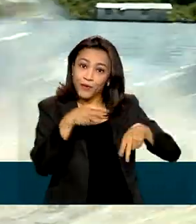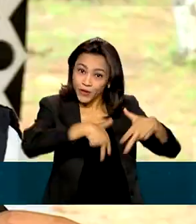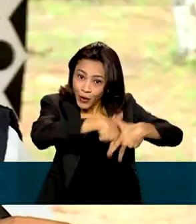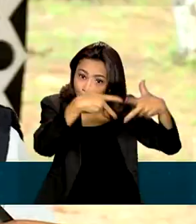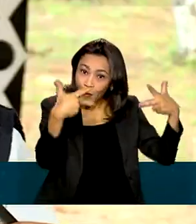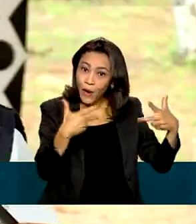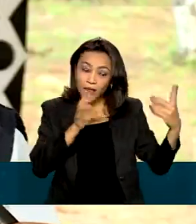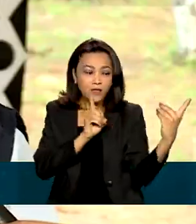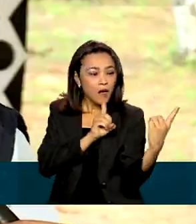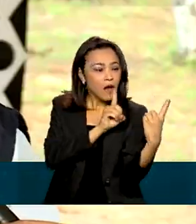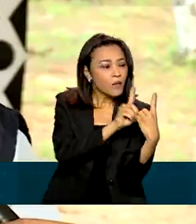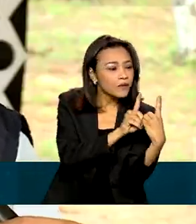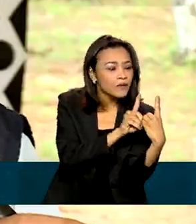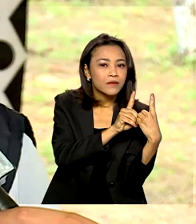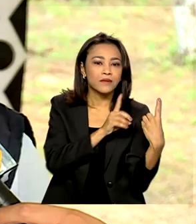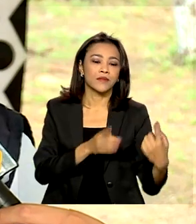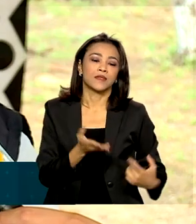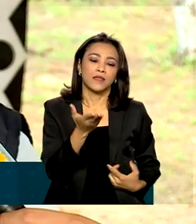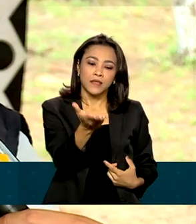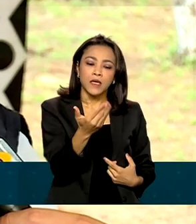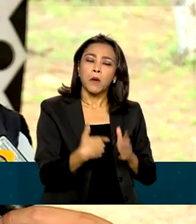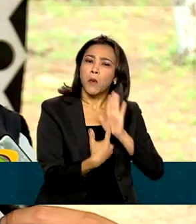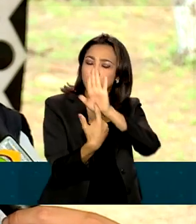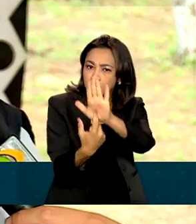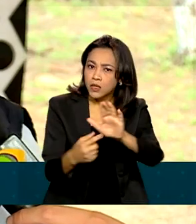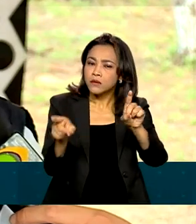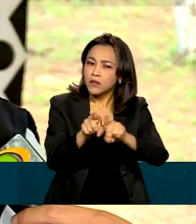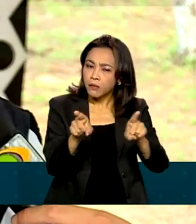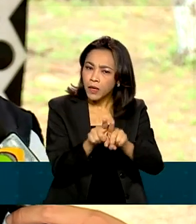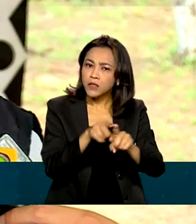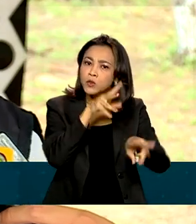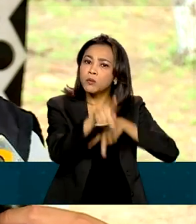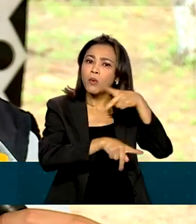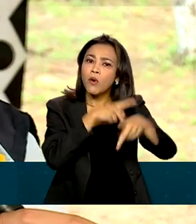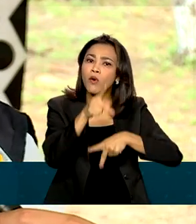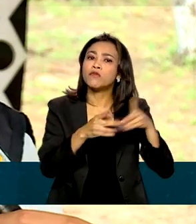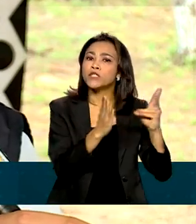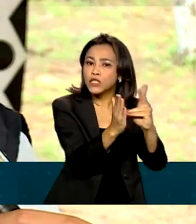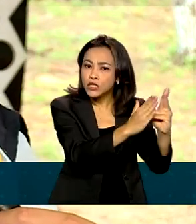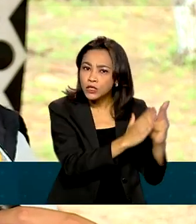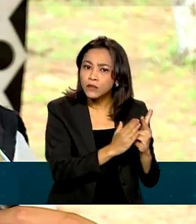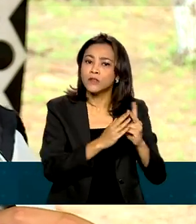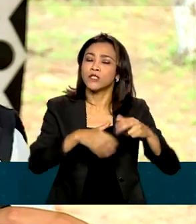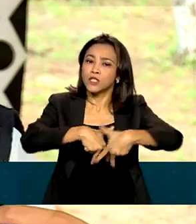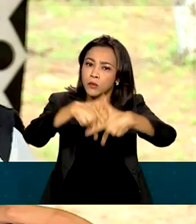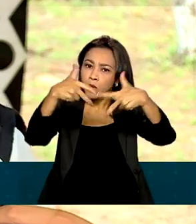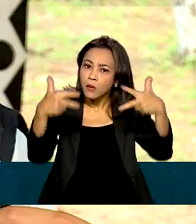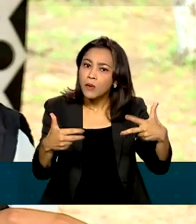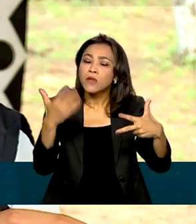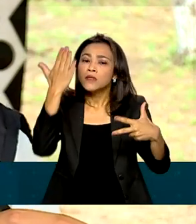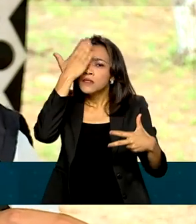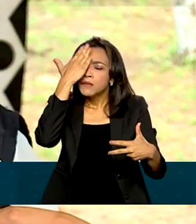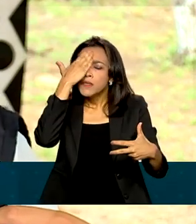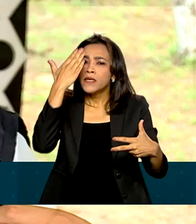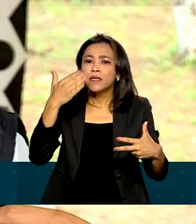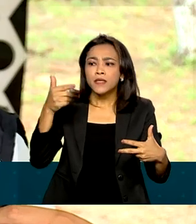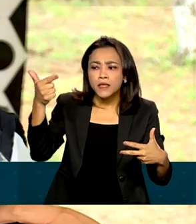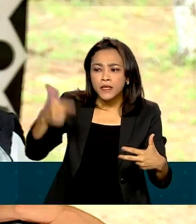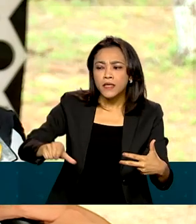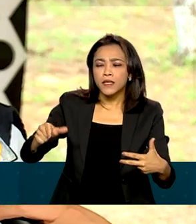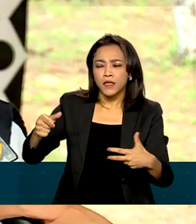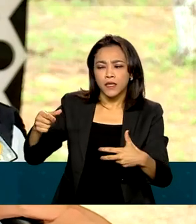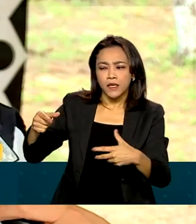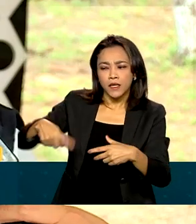ser abordada mostrando essa realidade dos povos indígenas quilombolas profecia para que os tomadores de decisões os investidores